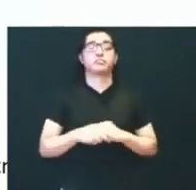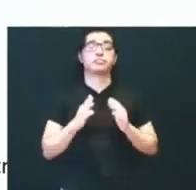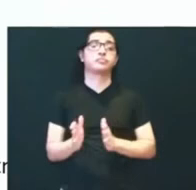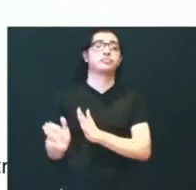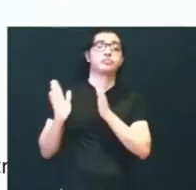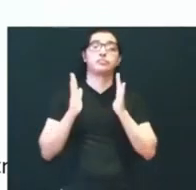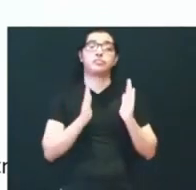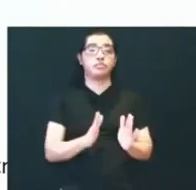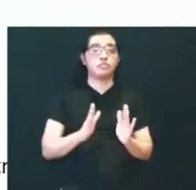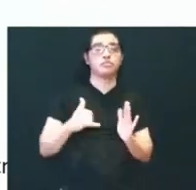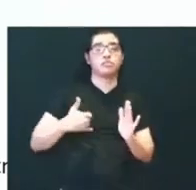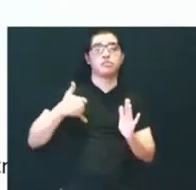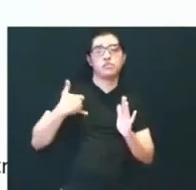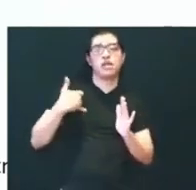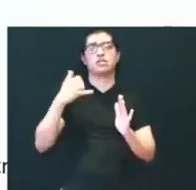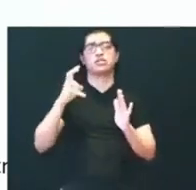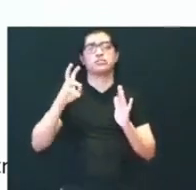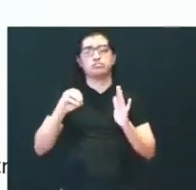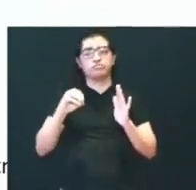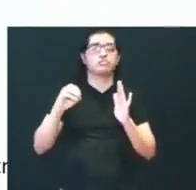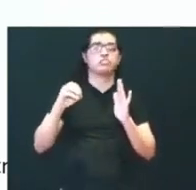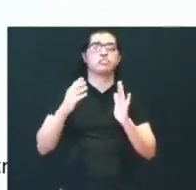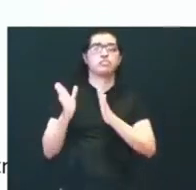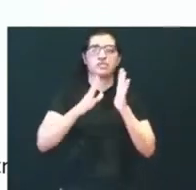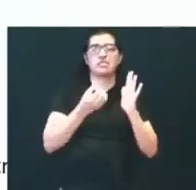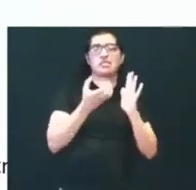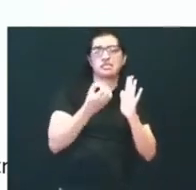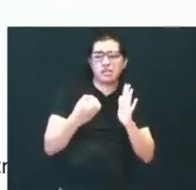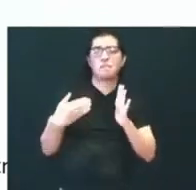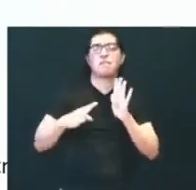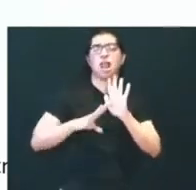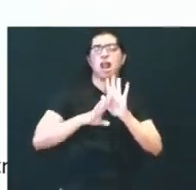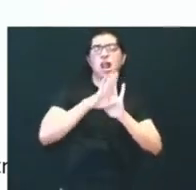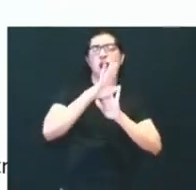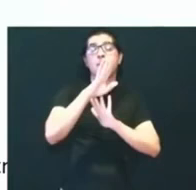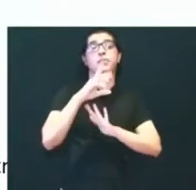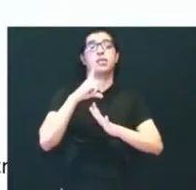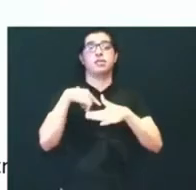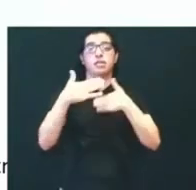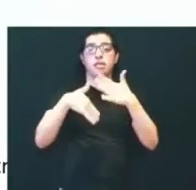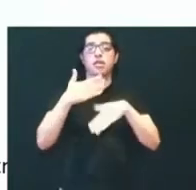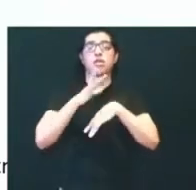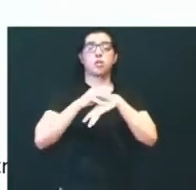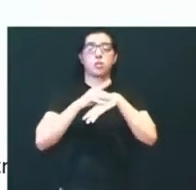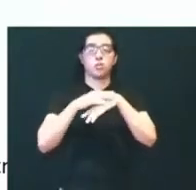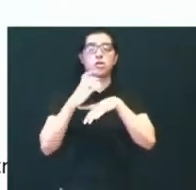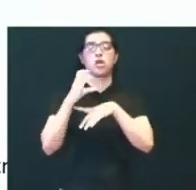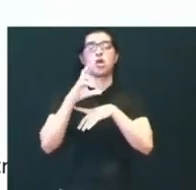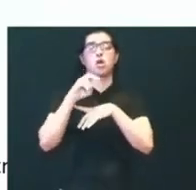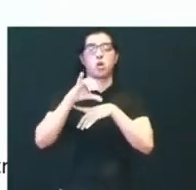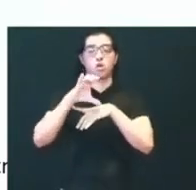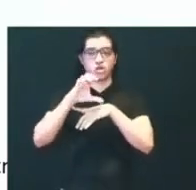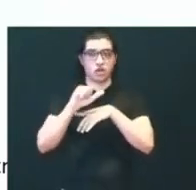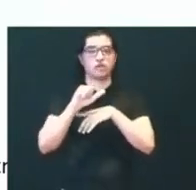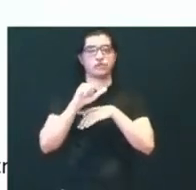da 6ª década de vida, começa a vir aumento dos casos das doenças crônicas, da leucemia mieloide